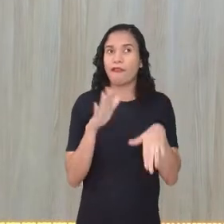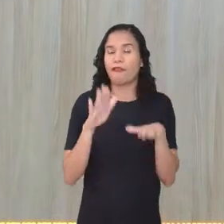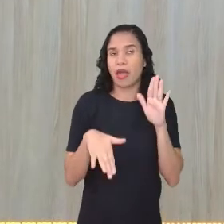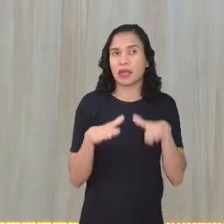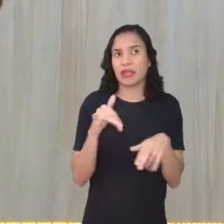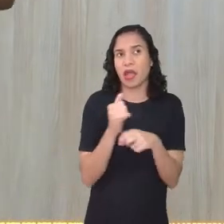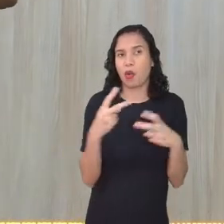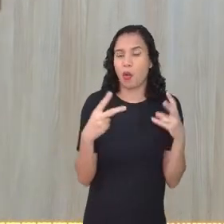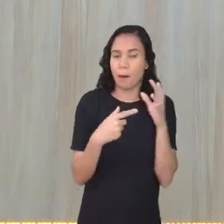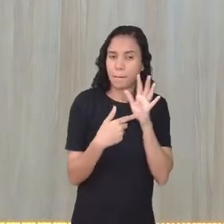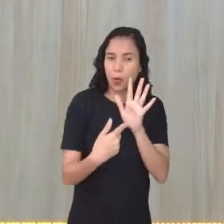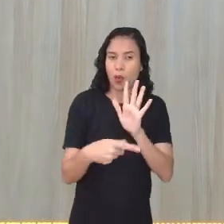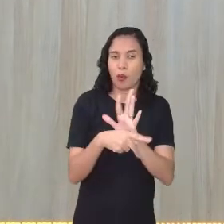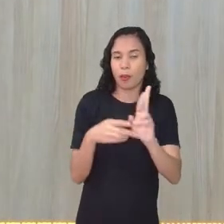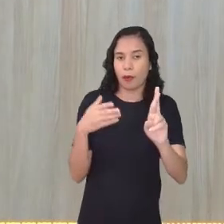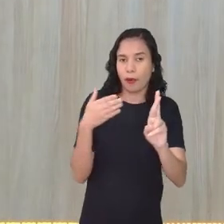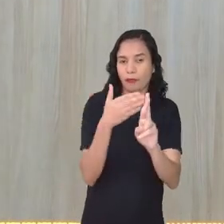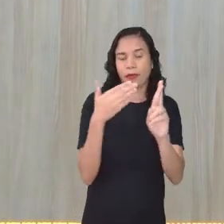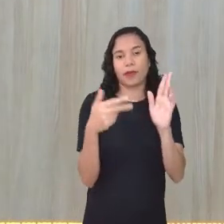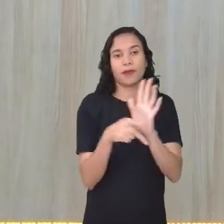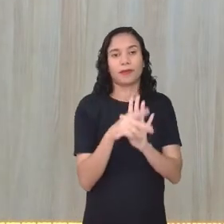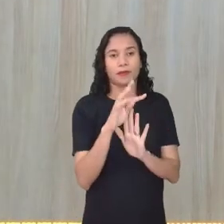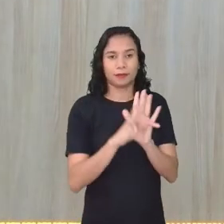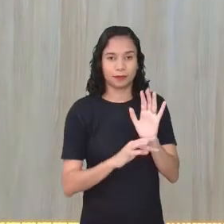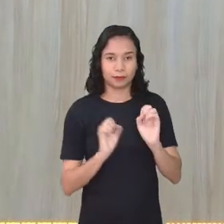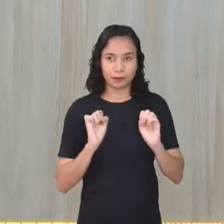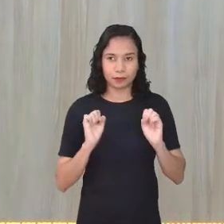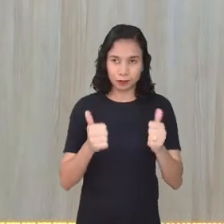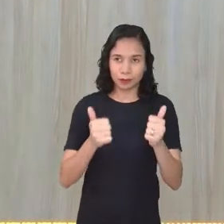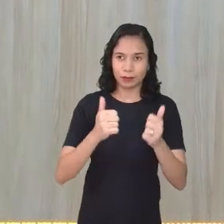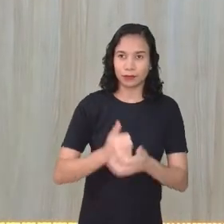coisas aparecem referenciando o trecho, tá?